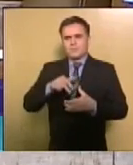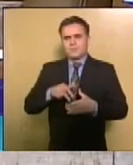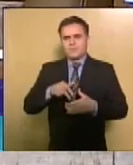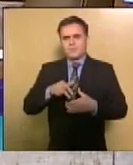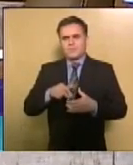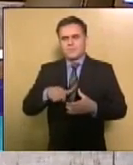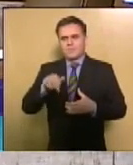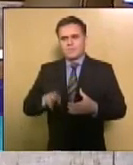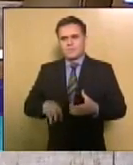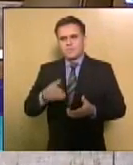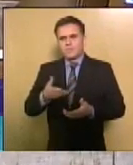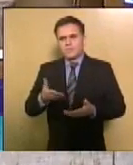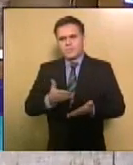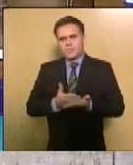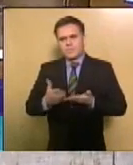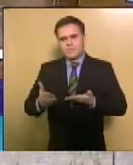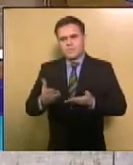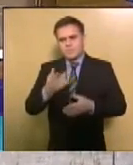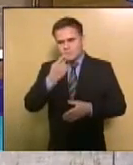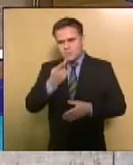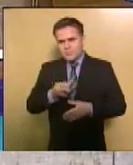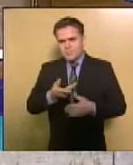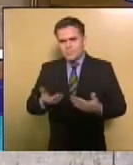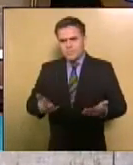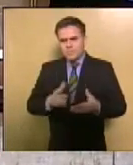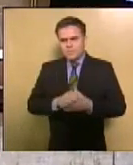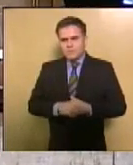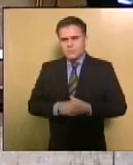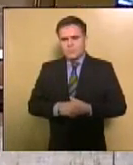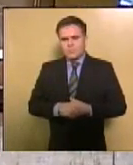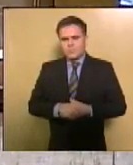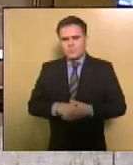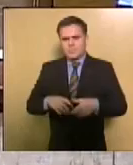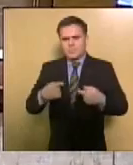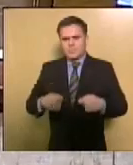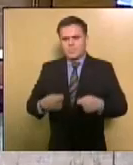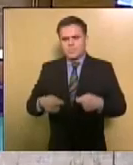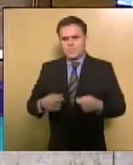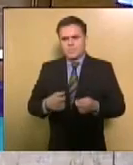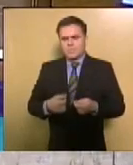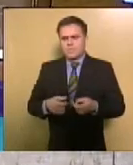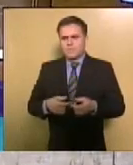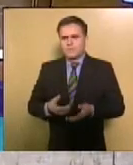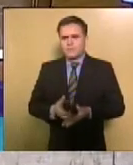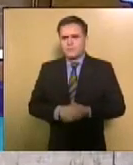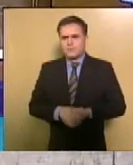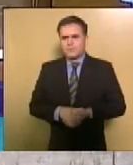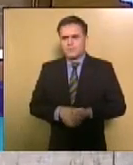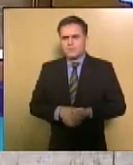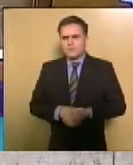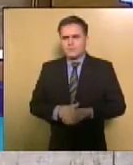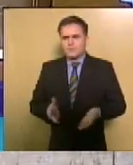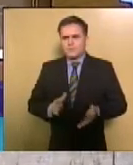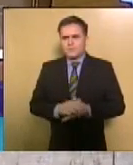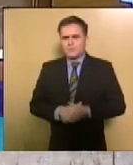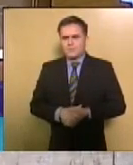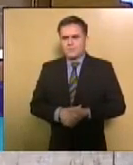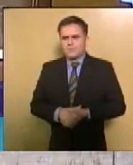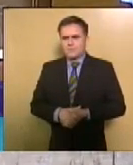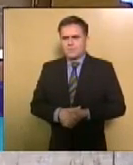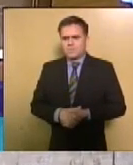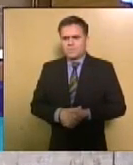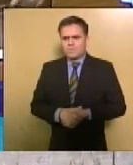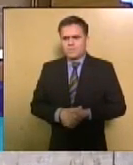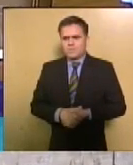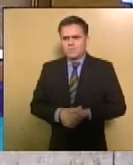Tribuna tem sim tem que você já passou o material para pronto então já está aqui